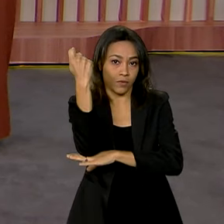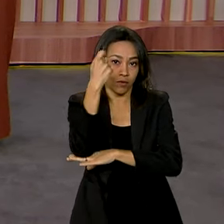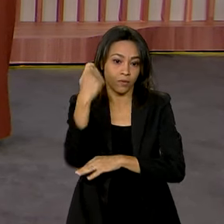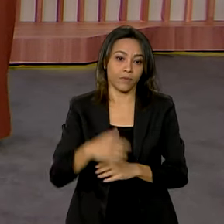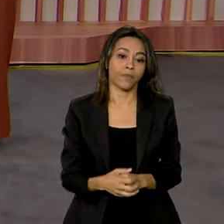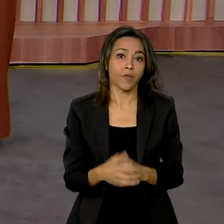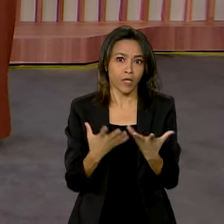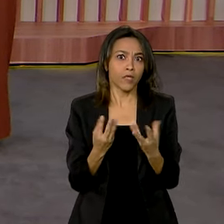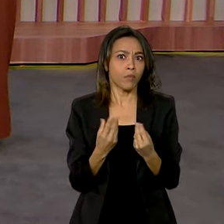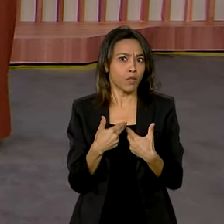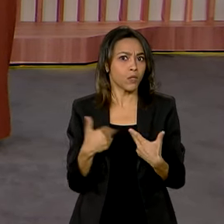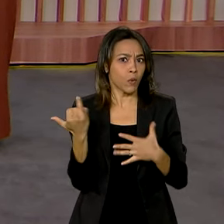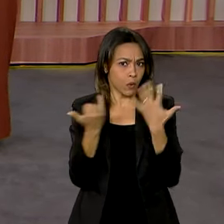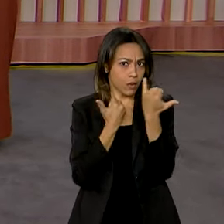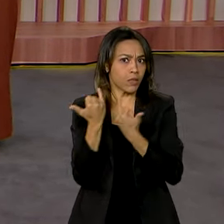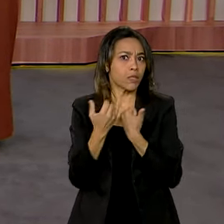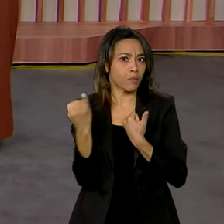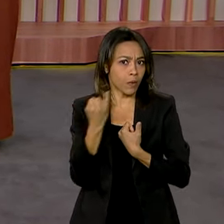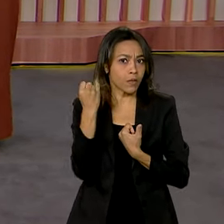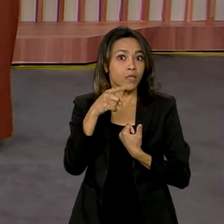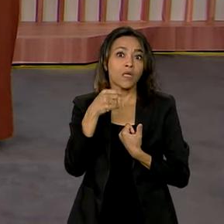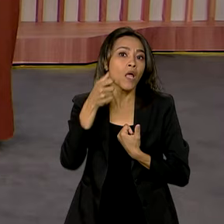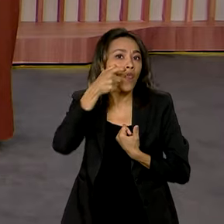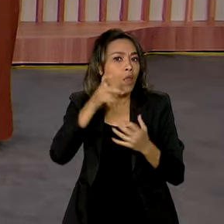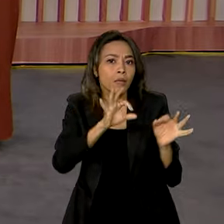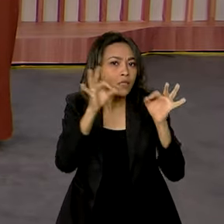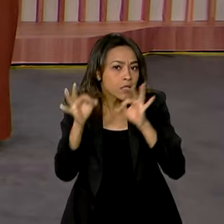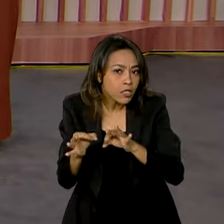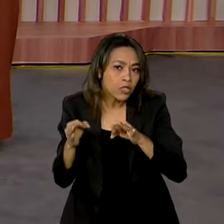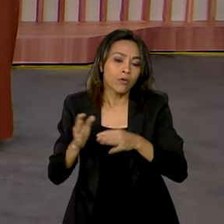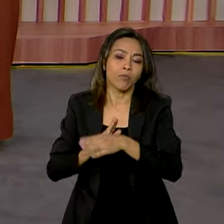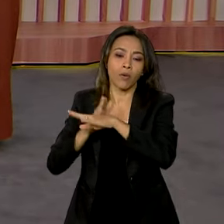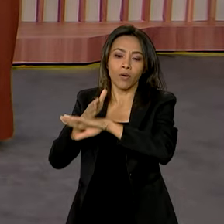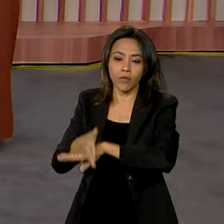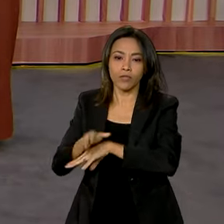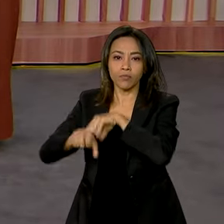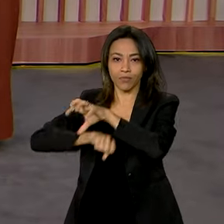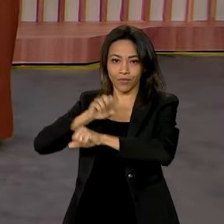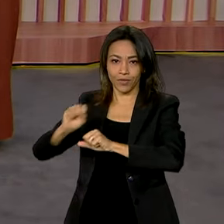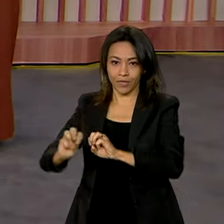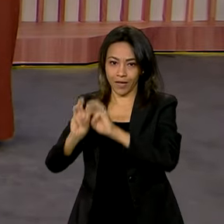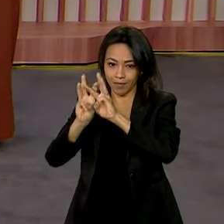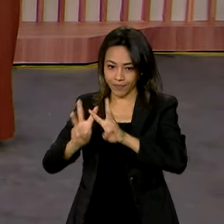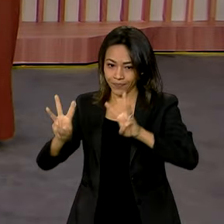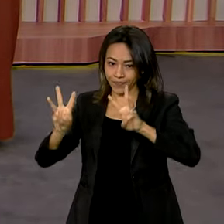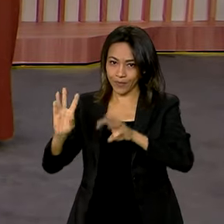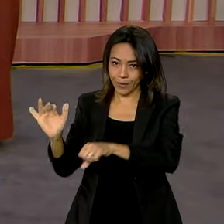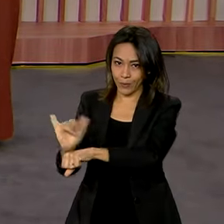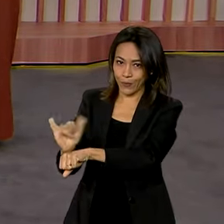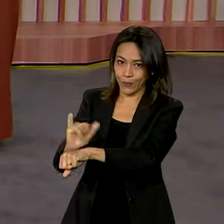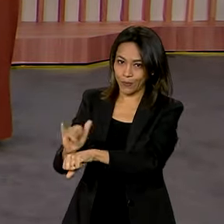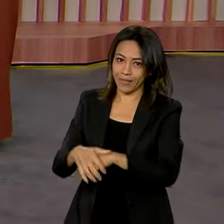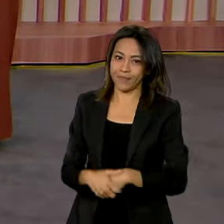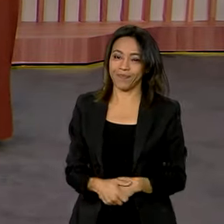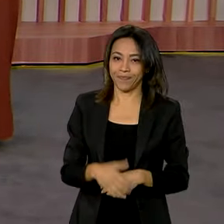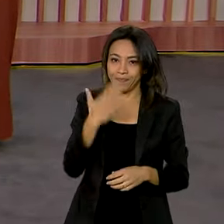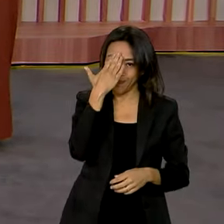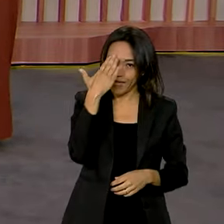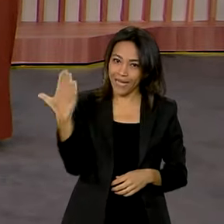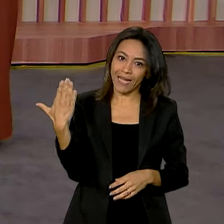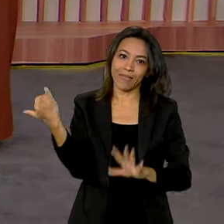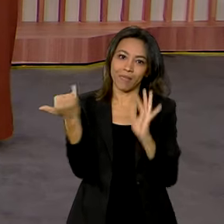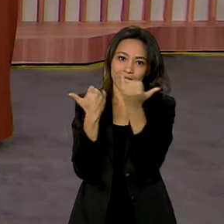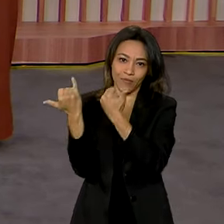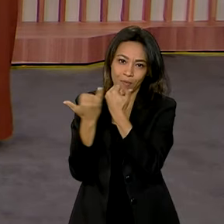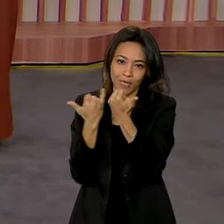quem não assistiu deve procurar nossas redes sociais para conferir, né, Karine? Arroba Canal Gov no YouTube. Arroba Canal Gov no YouTube. Karine, muito obrigada pelas